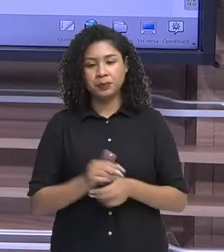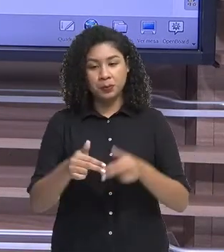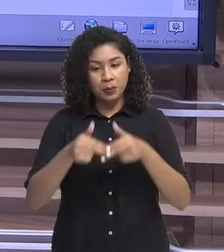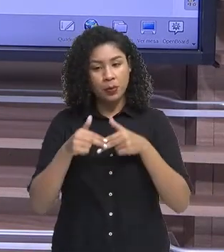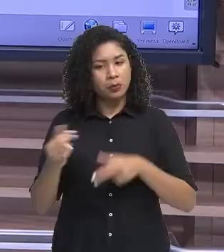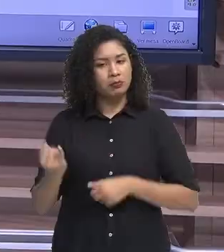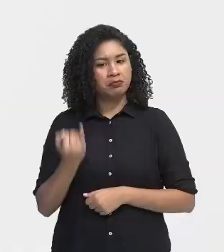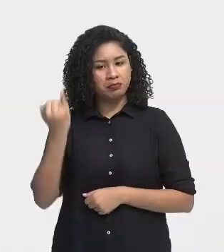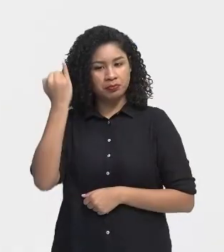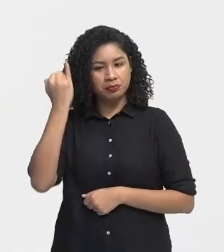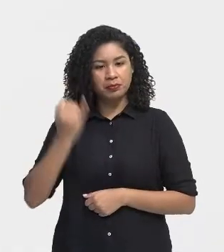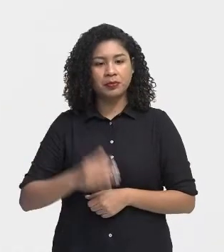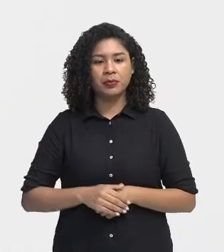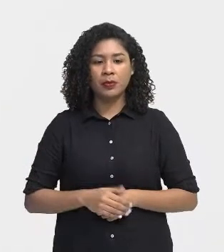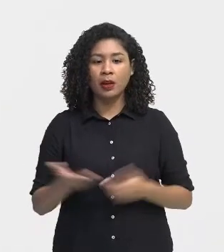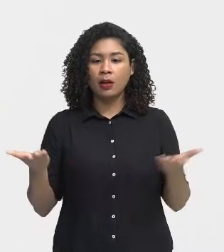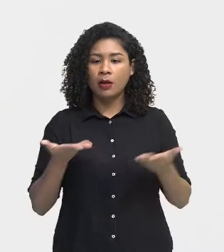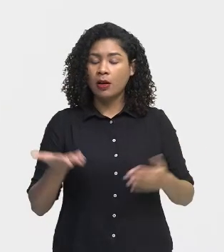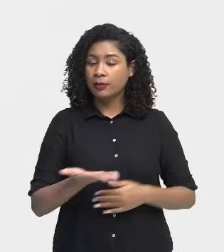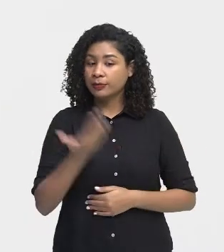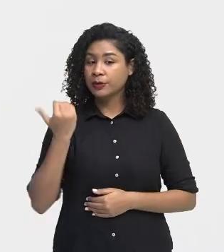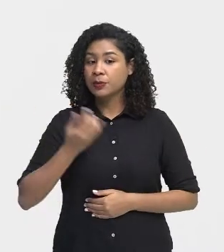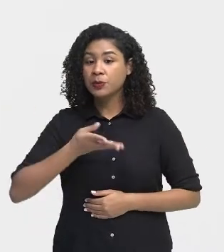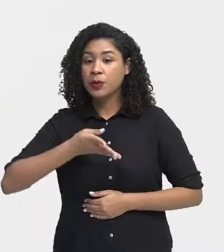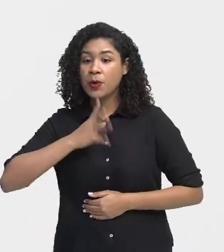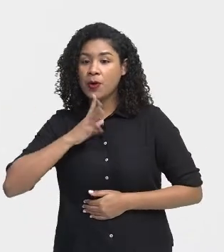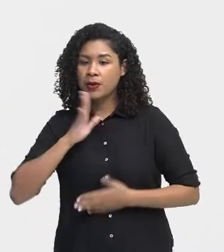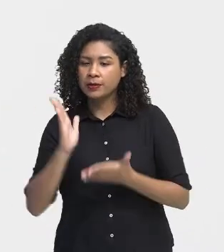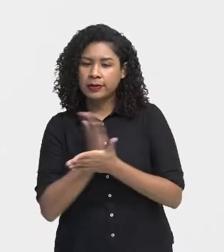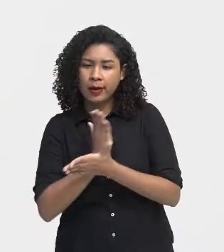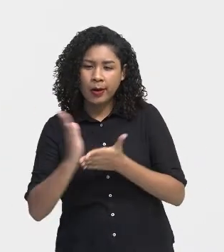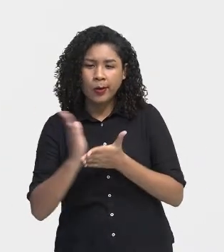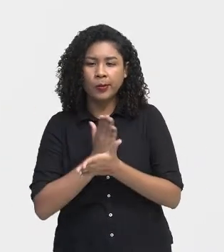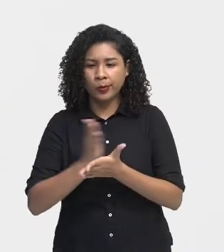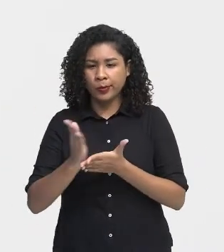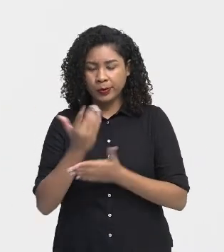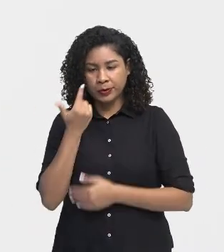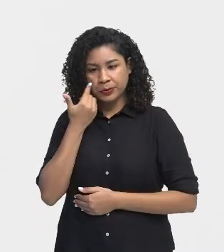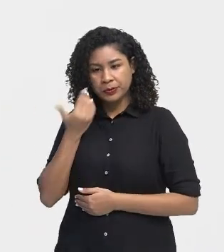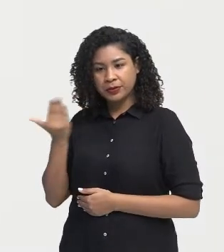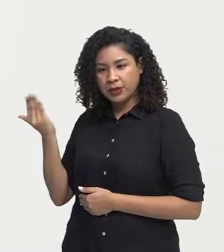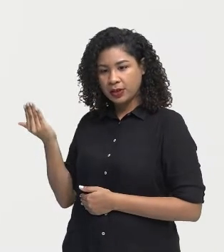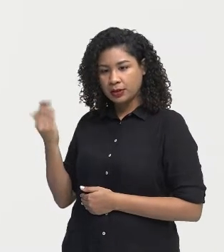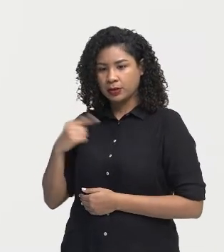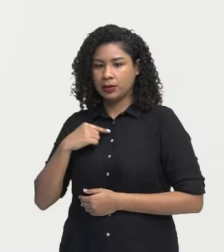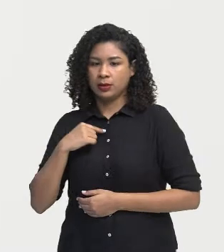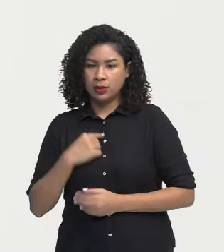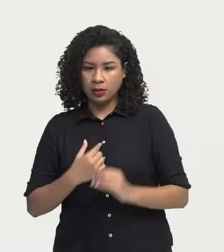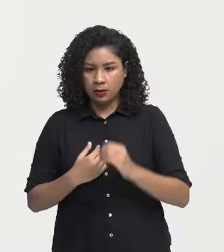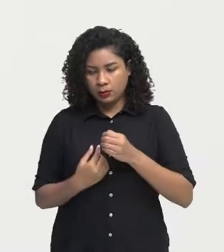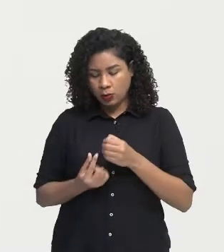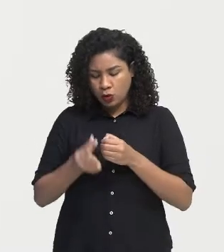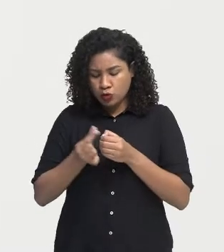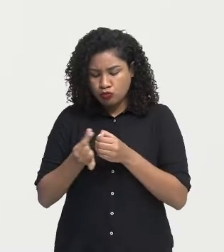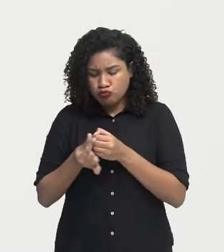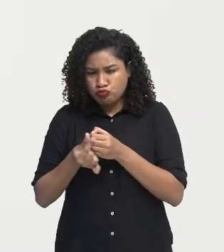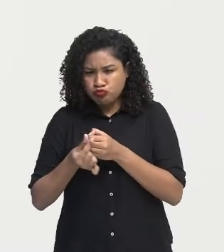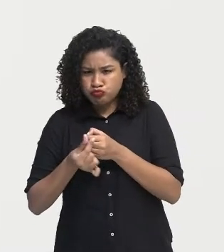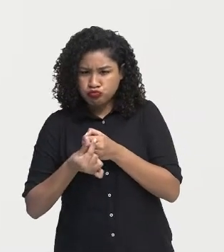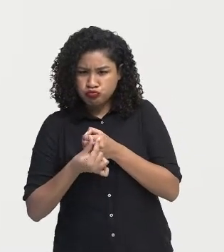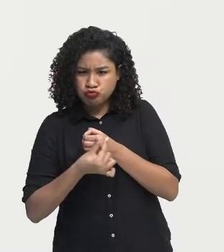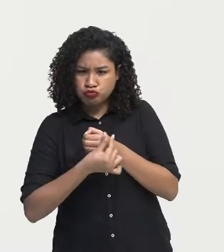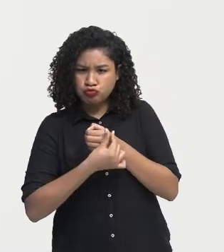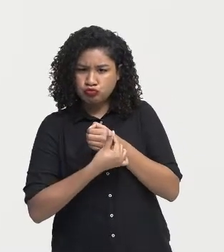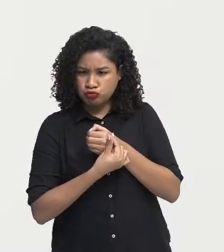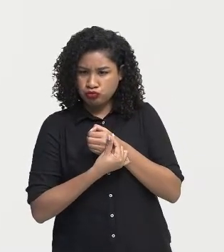conhecer algumas organelas que fazem parte das células. Organela de estrutura proteica, como por exemplo, ó,